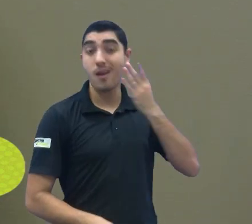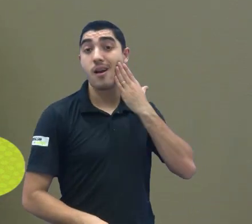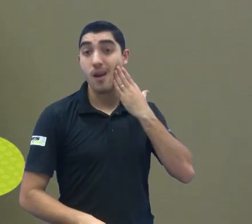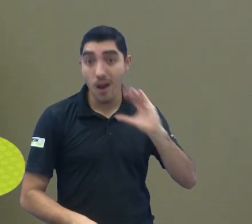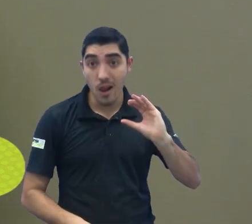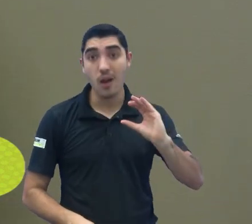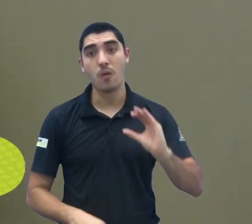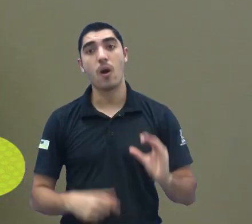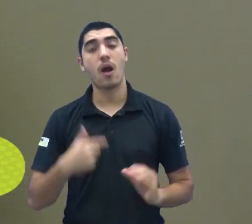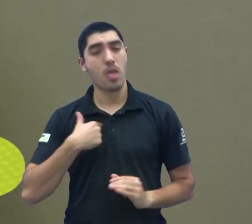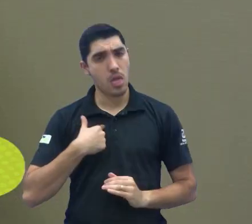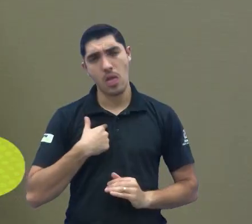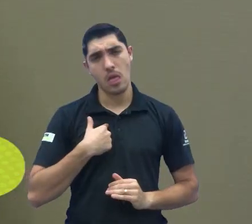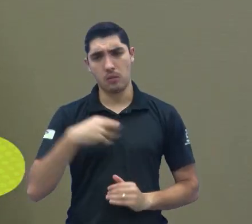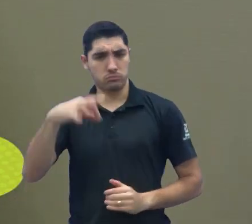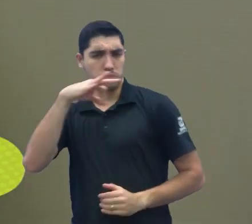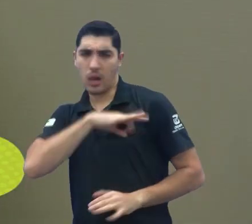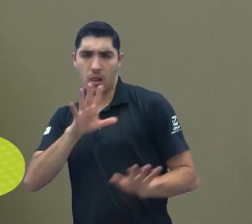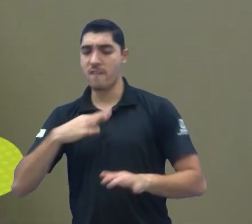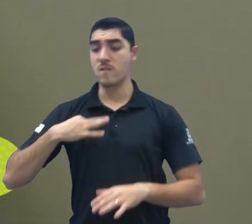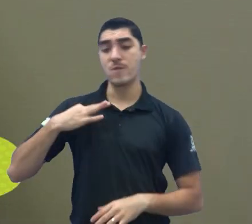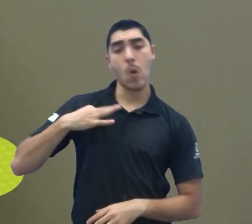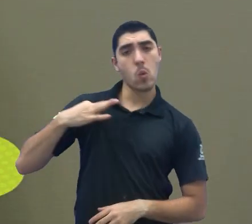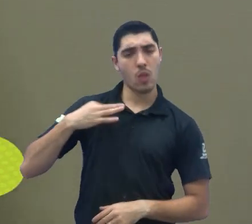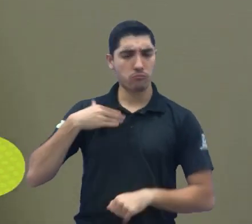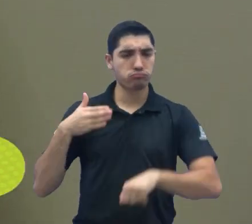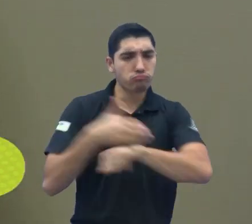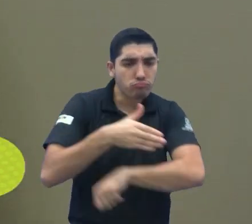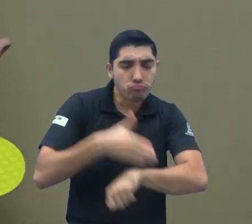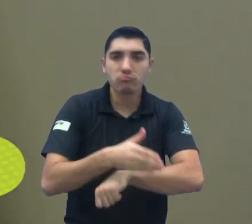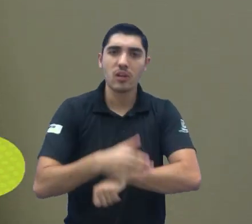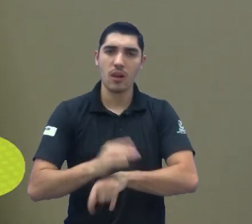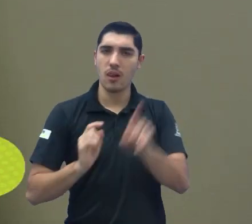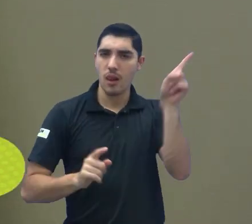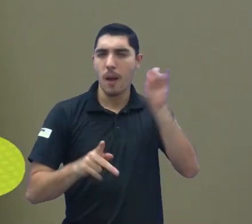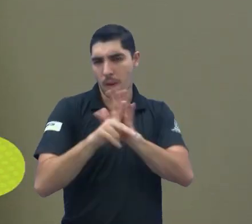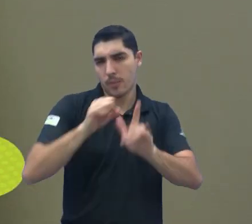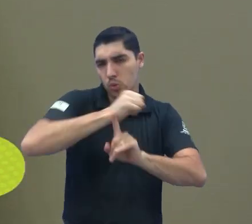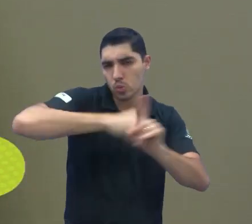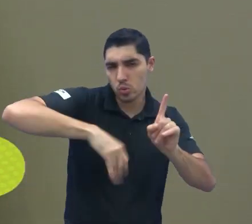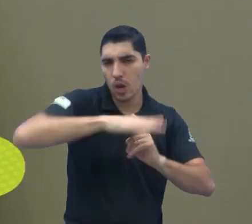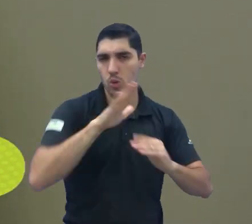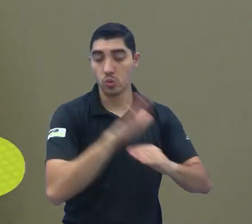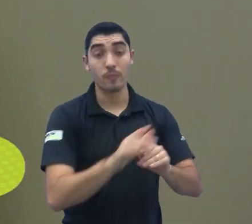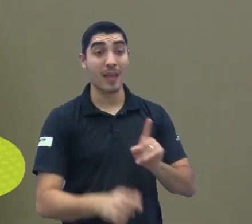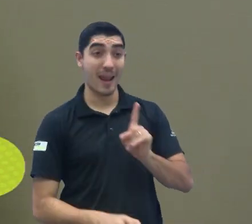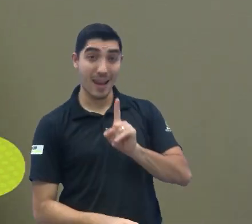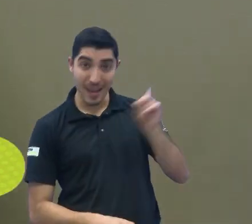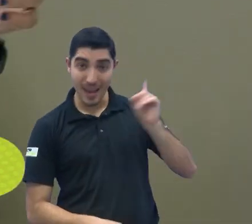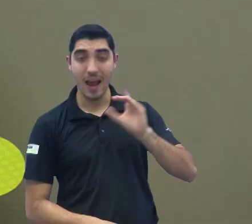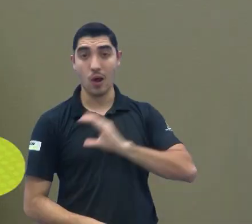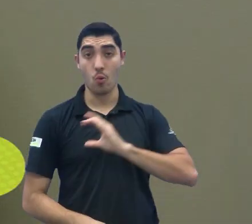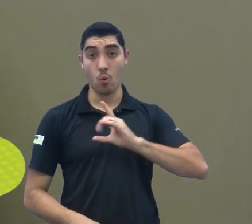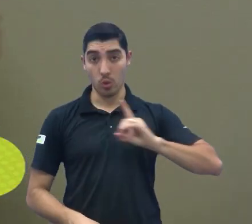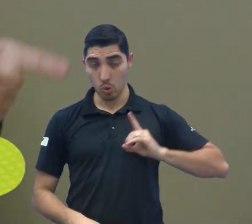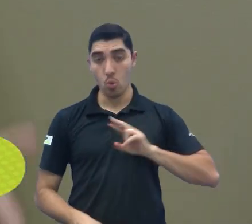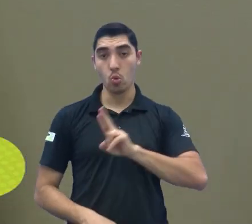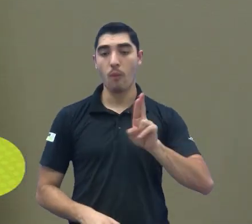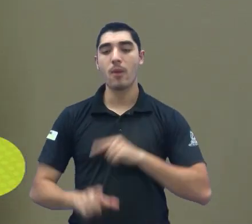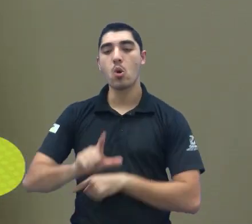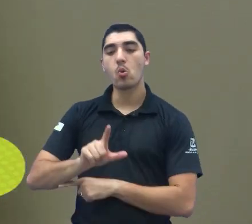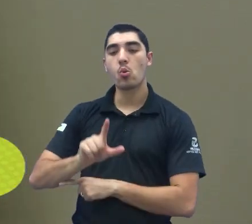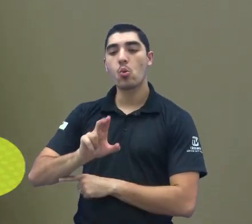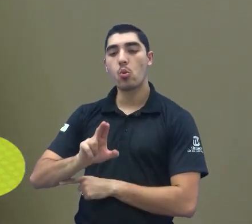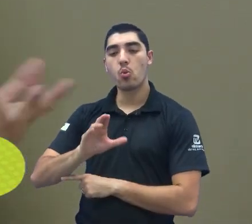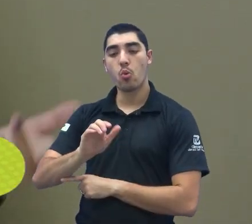era 0 remuneração, eu ia lá, dava treino, tudo. E na época tinha um coordenador em São José, o nome dele é Lucas, ele via meu trabalho, na época